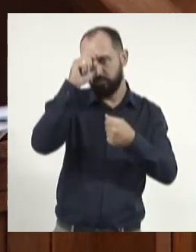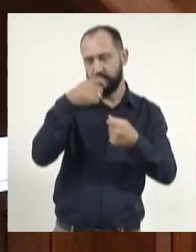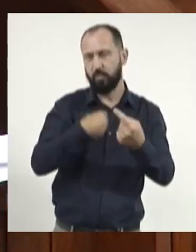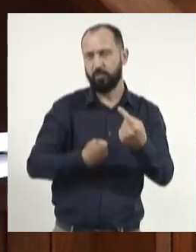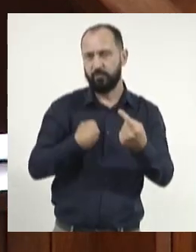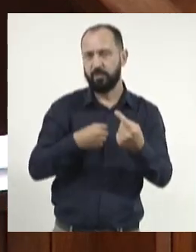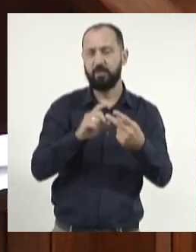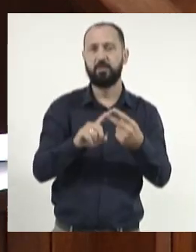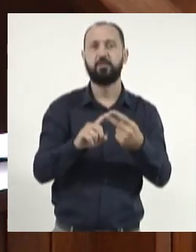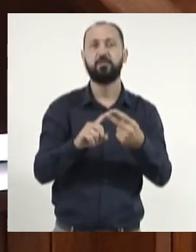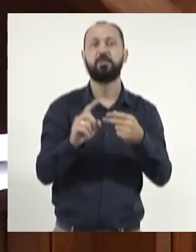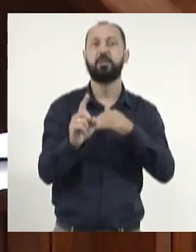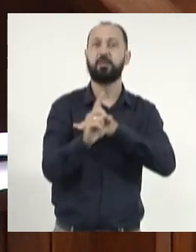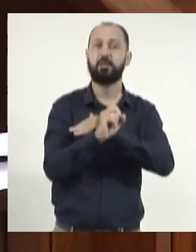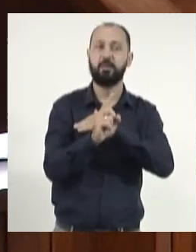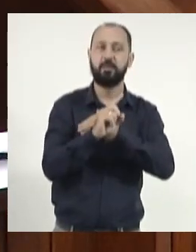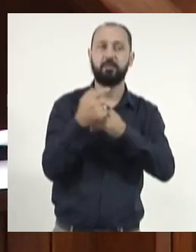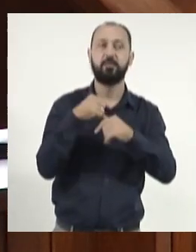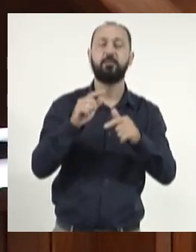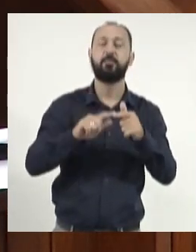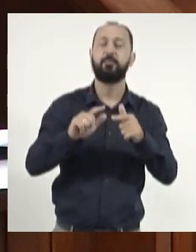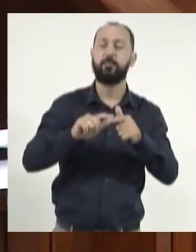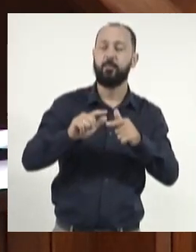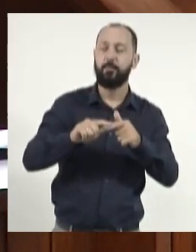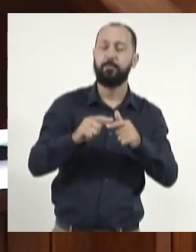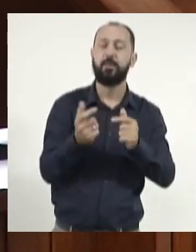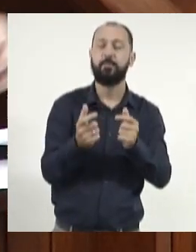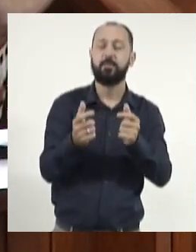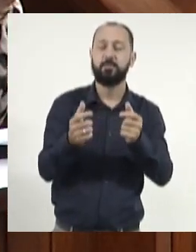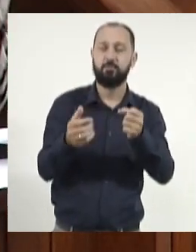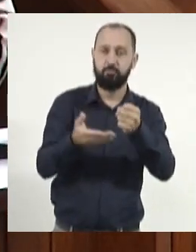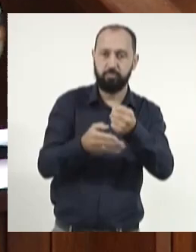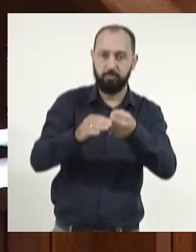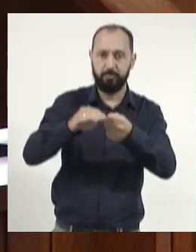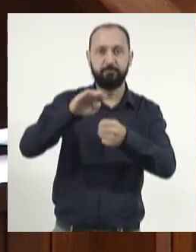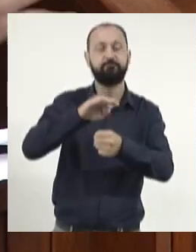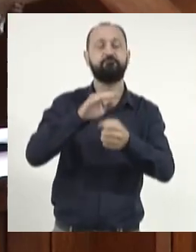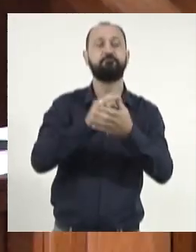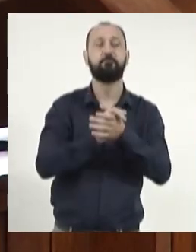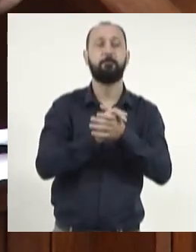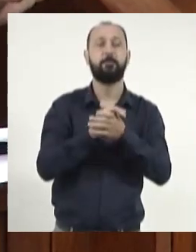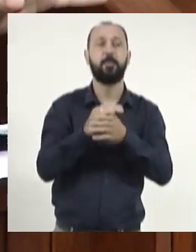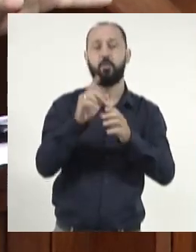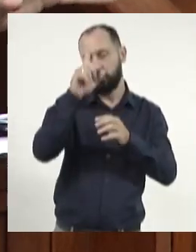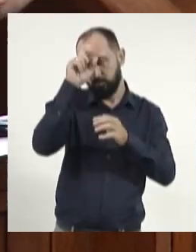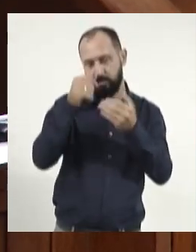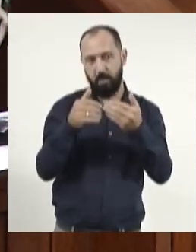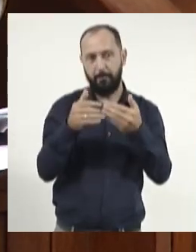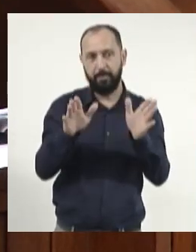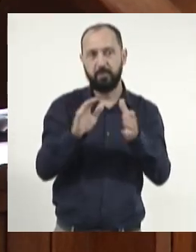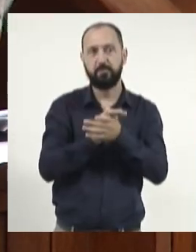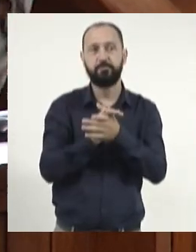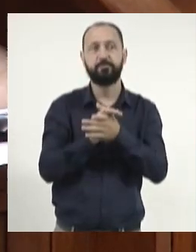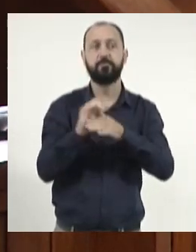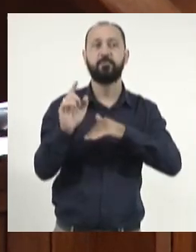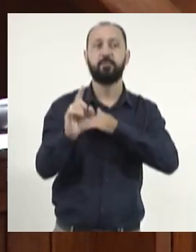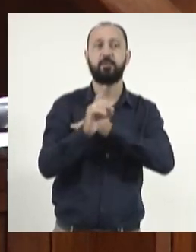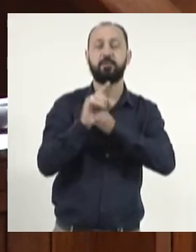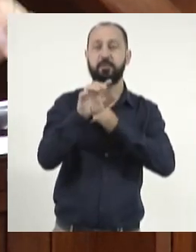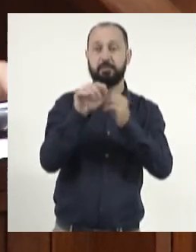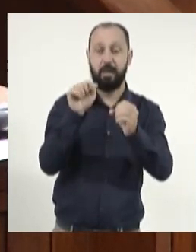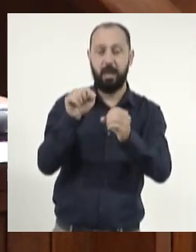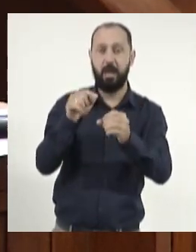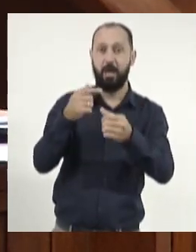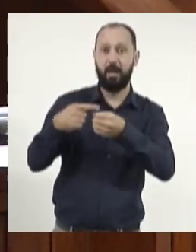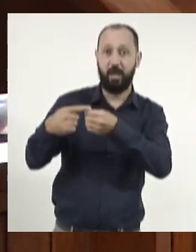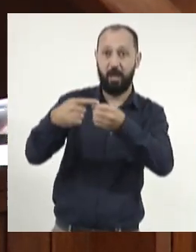Vida, que atende casos de pequena, média e alta complexidade, hospital de portas abertas, numa cobertura da